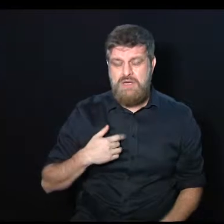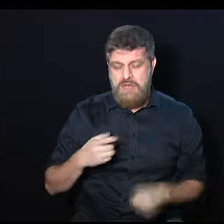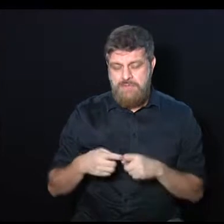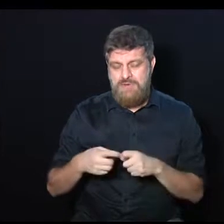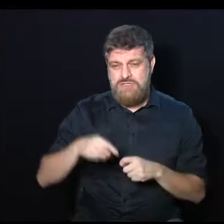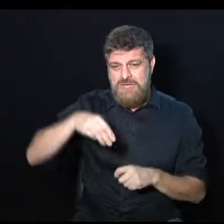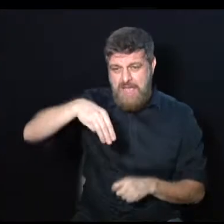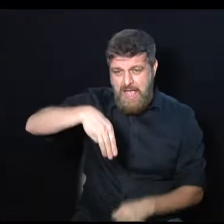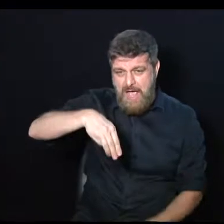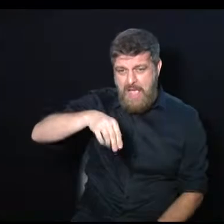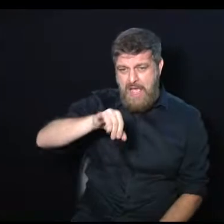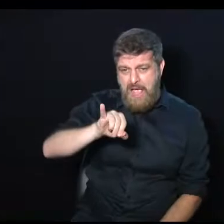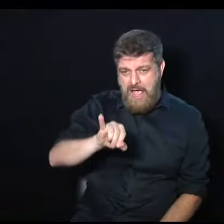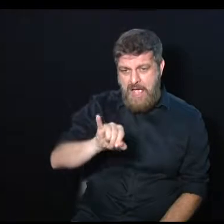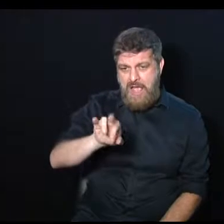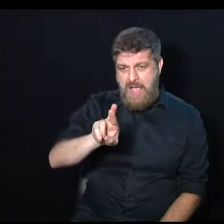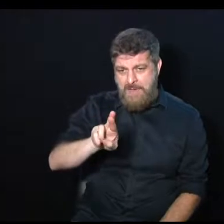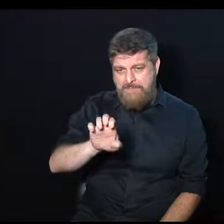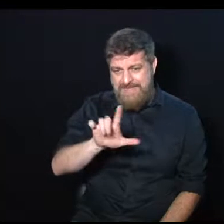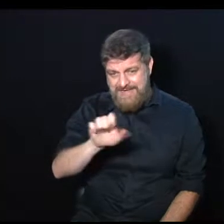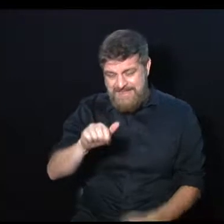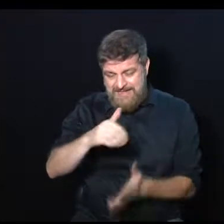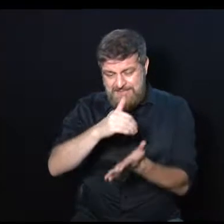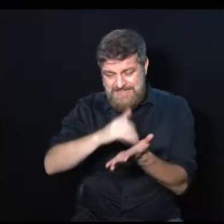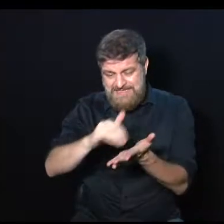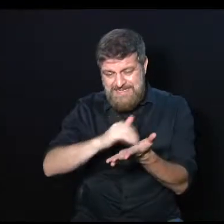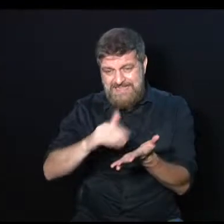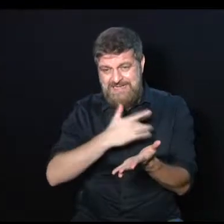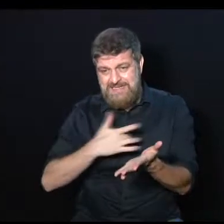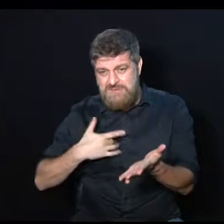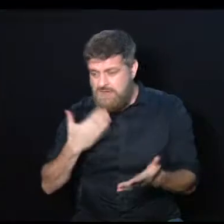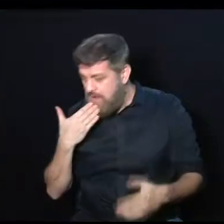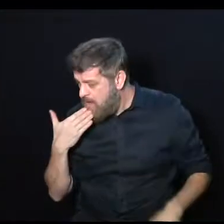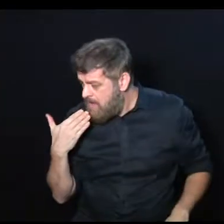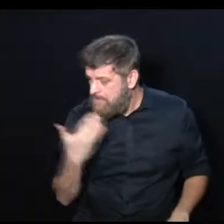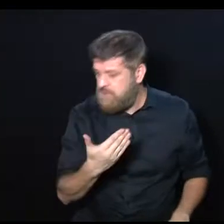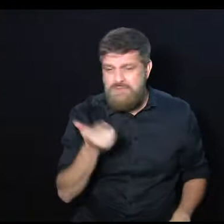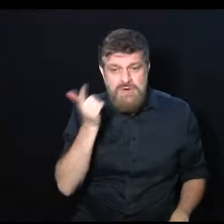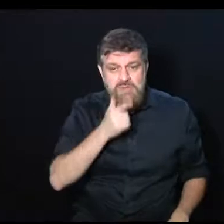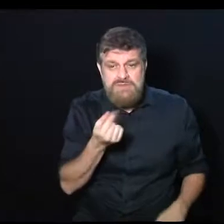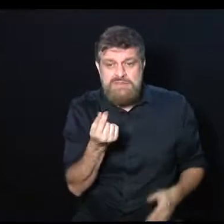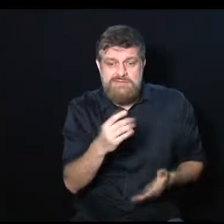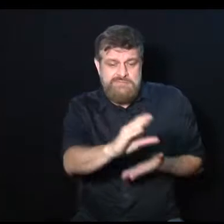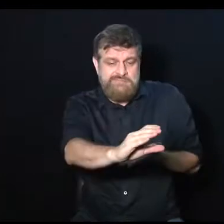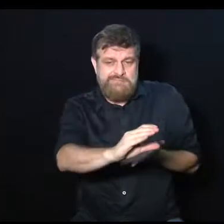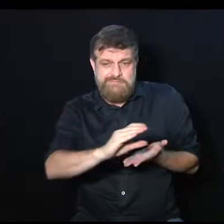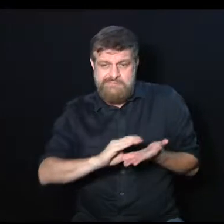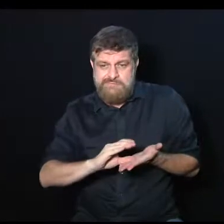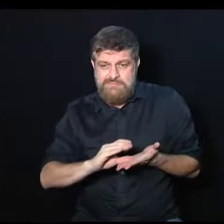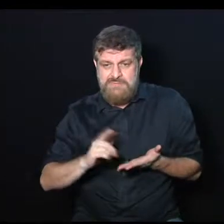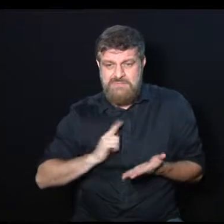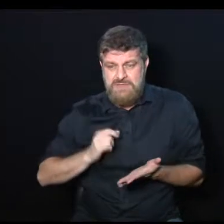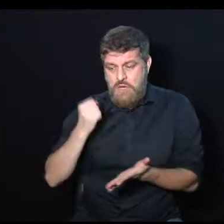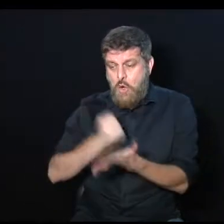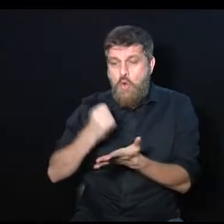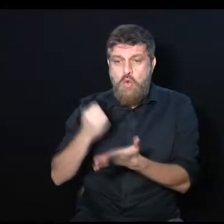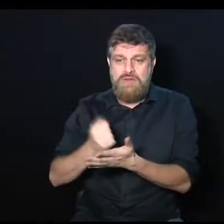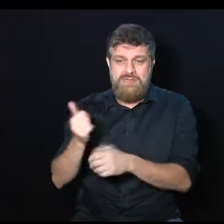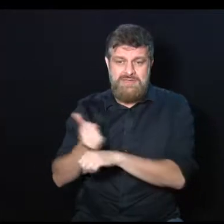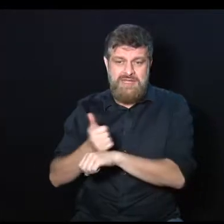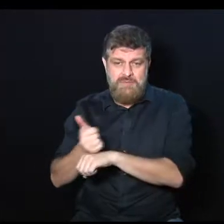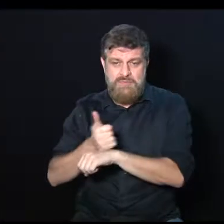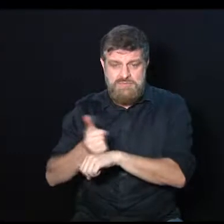para tentar interceder junto à Secretaria de Saúde, para ver se existe uma liberação de um recurso extrateto para a contratação de recurso humano para o